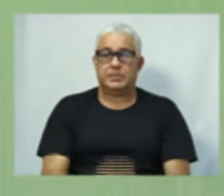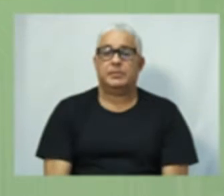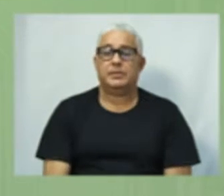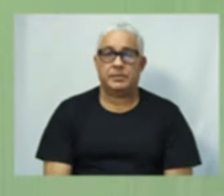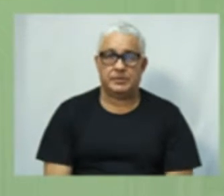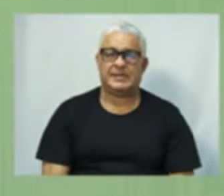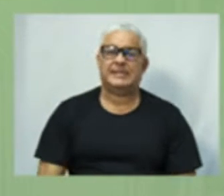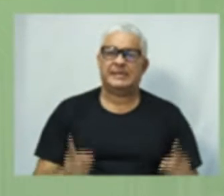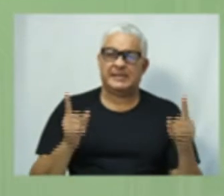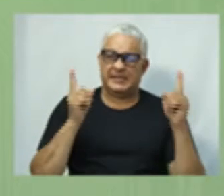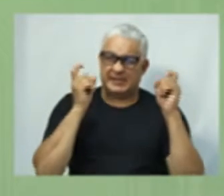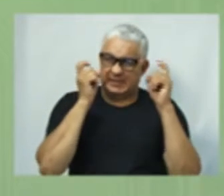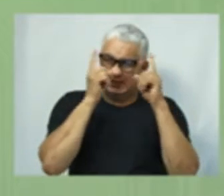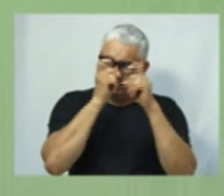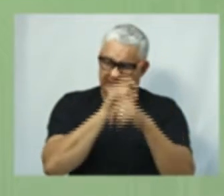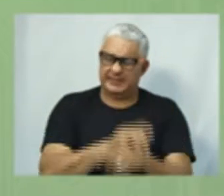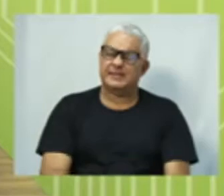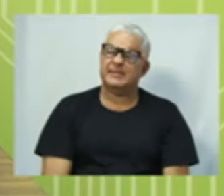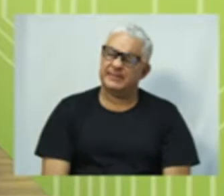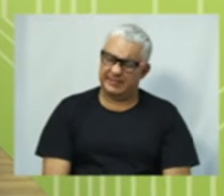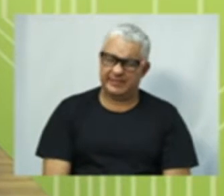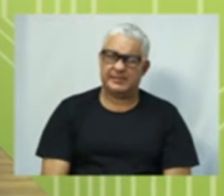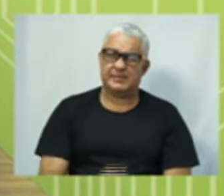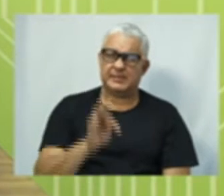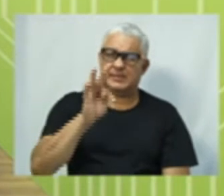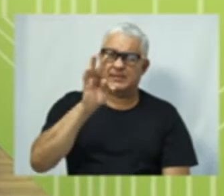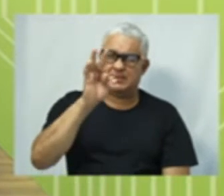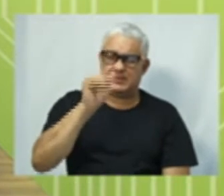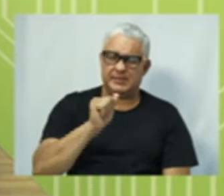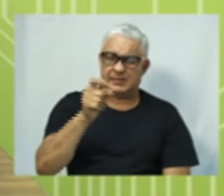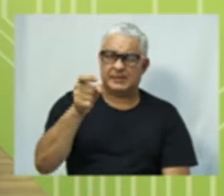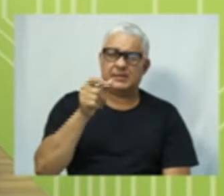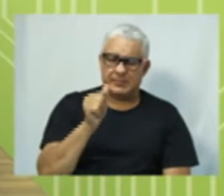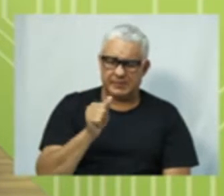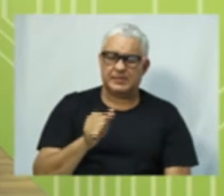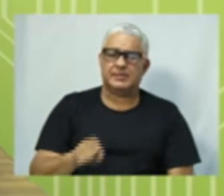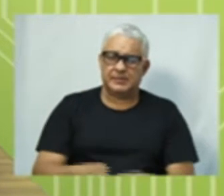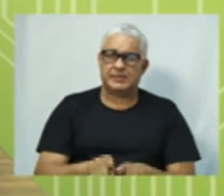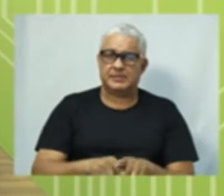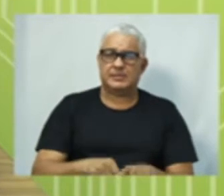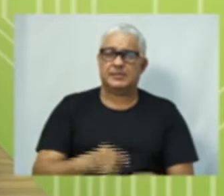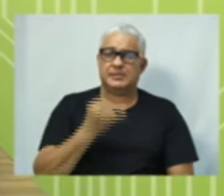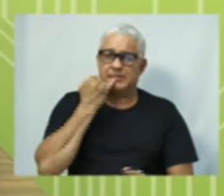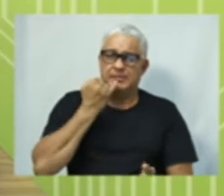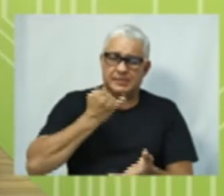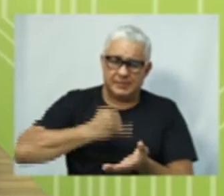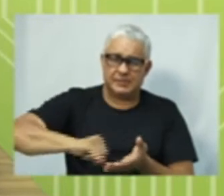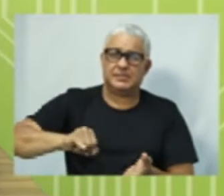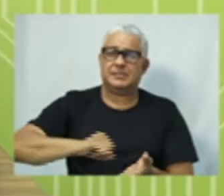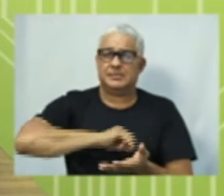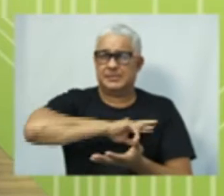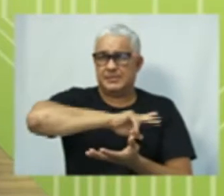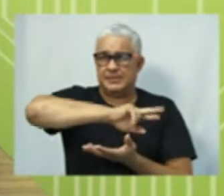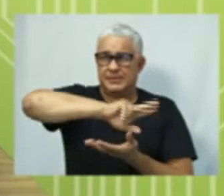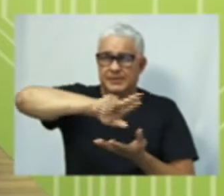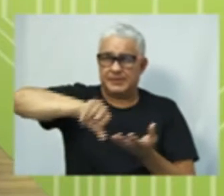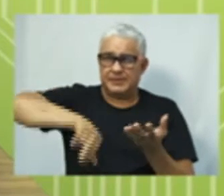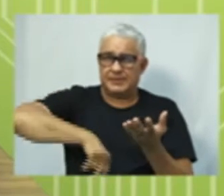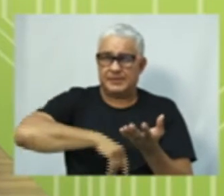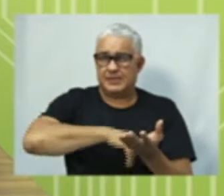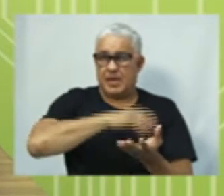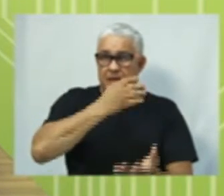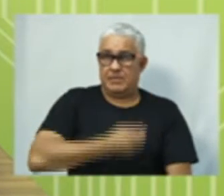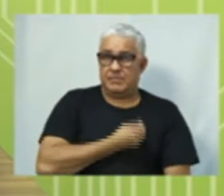É complicado, né, aluno? É muita taxa, muitos impostos. A gente vê que a vida do contador não é